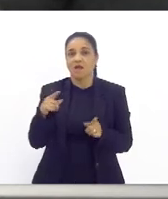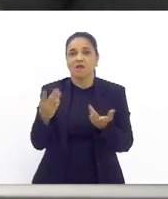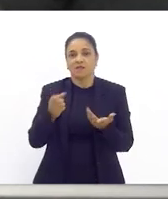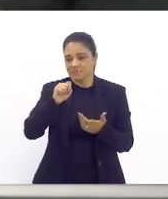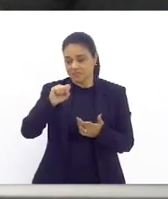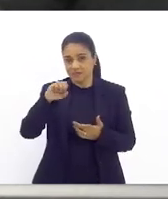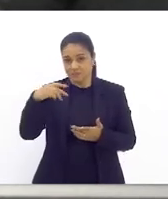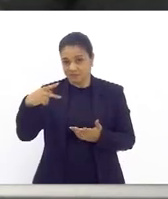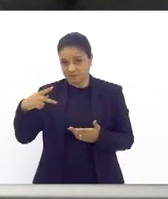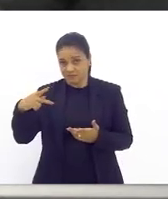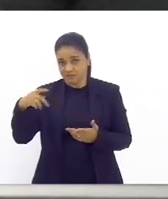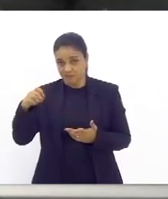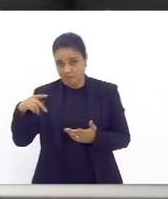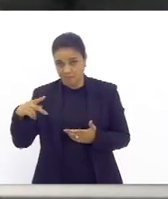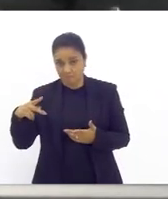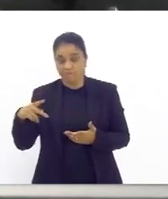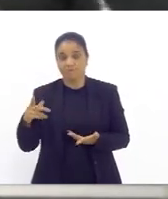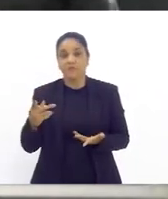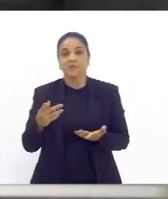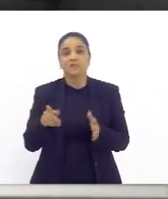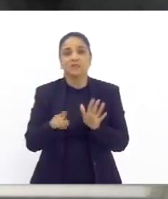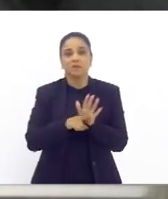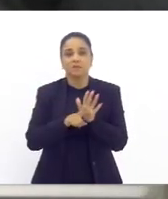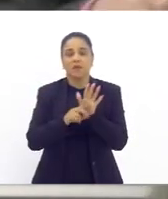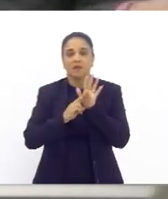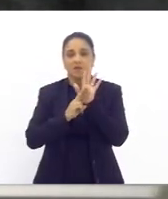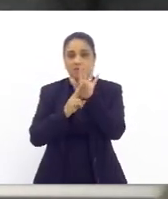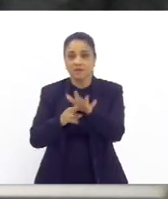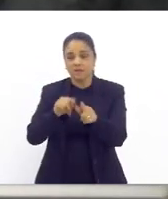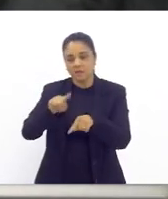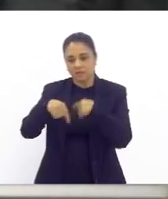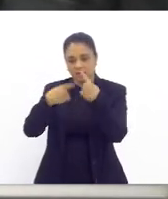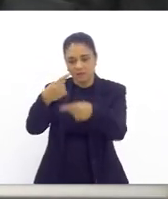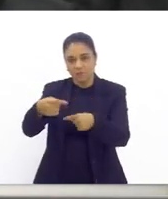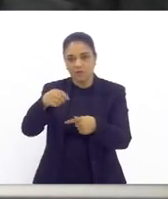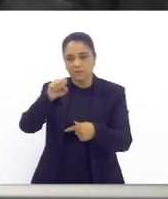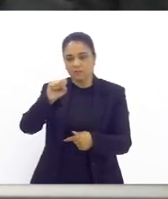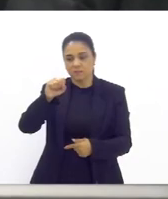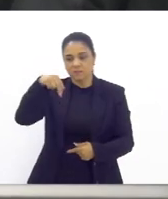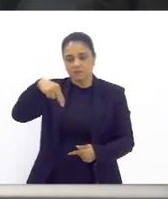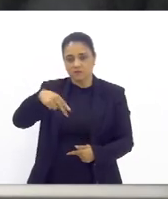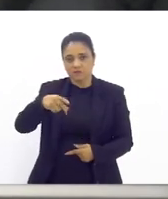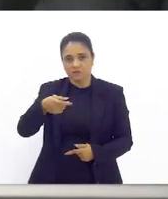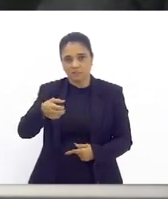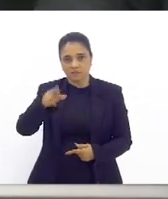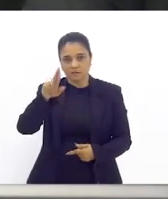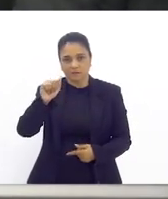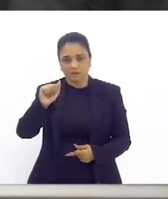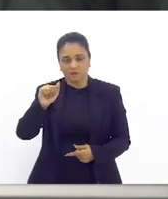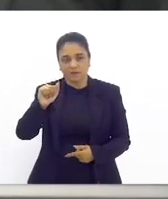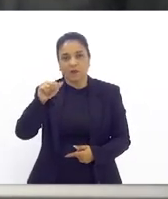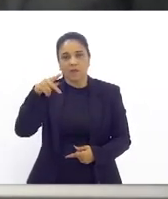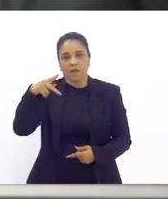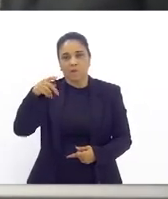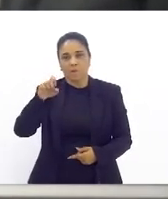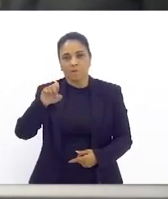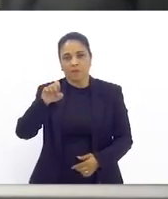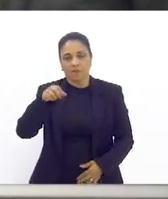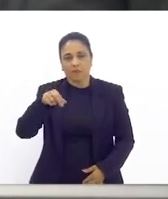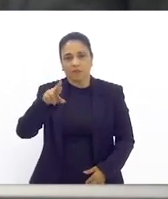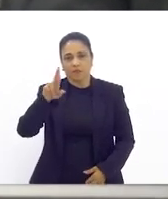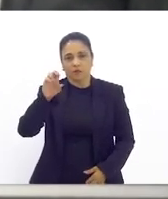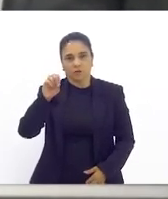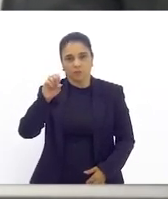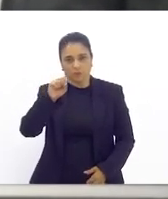a representação do CEP e em seguida a senhora Alessandra Pedroso do presidente do conselho de alimentação Escolar